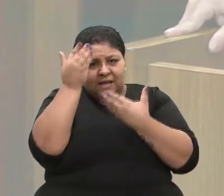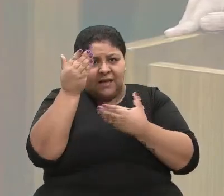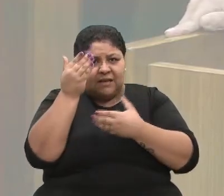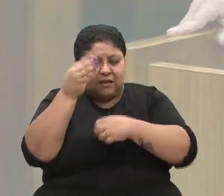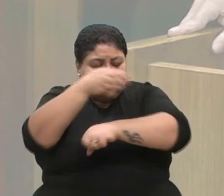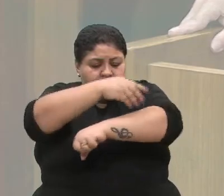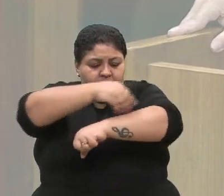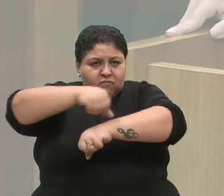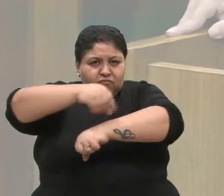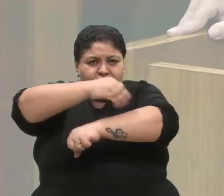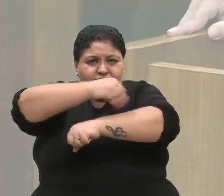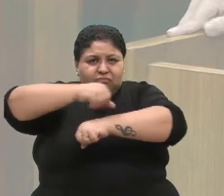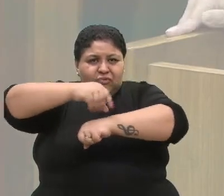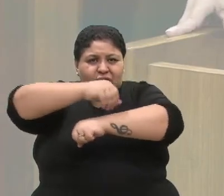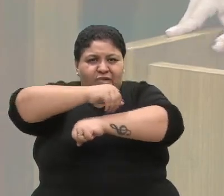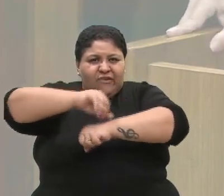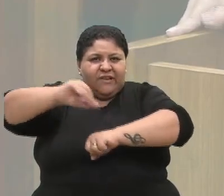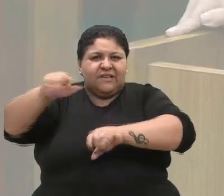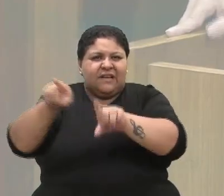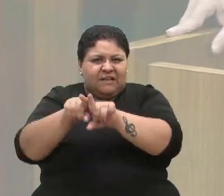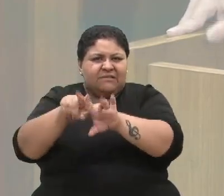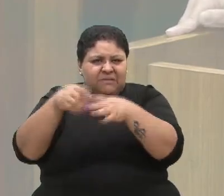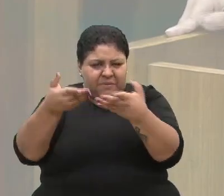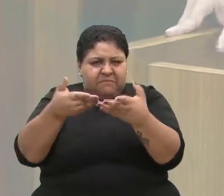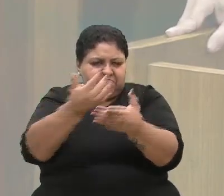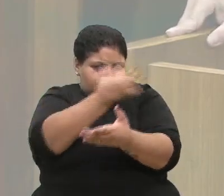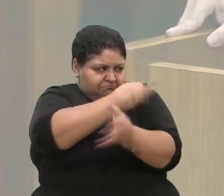foi? Pois é. Bem,